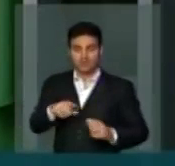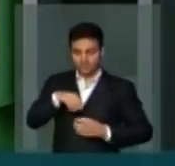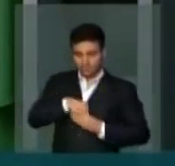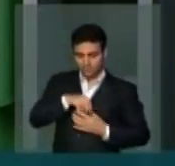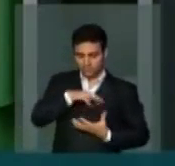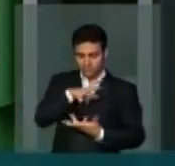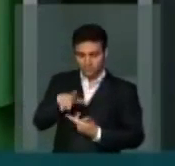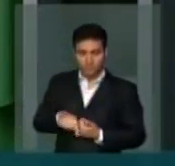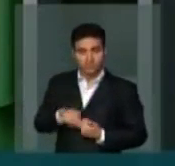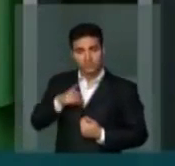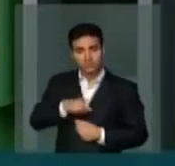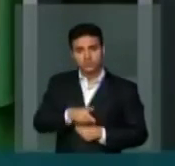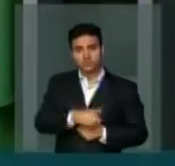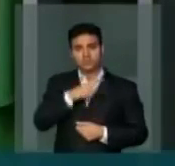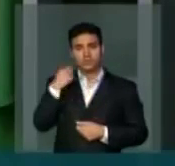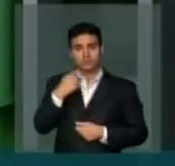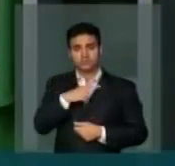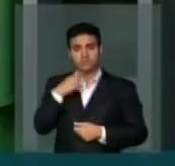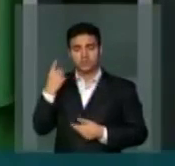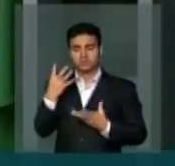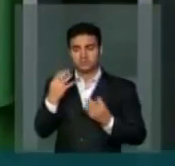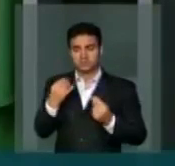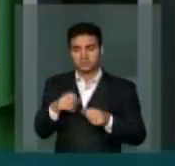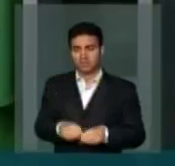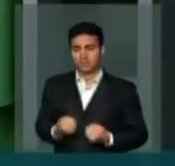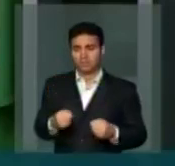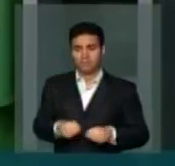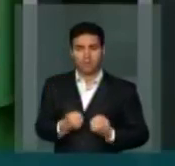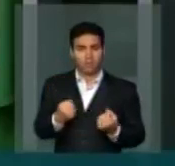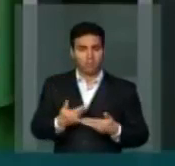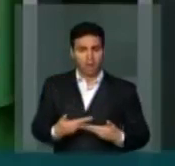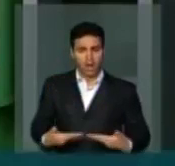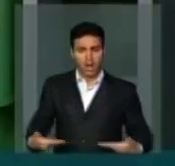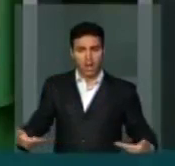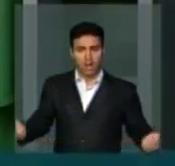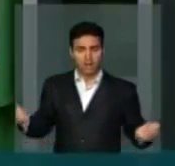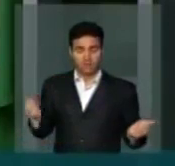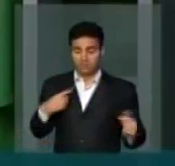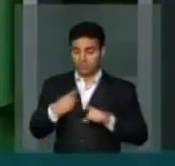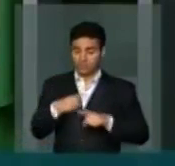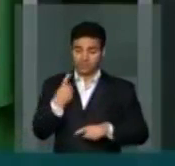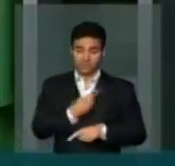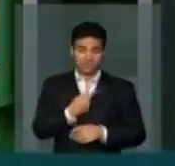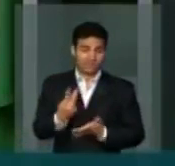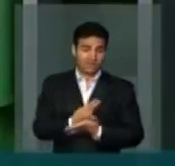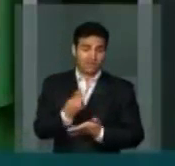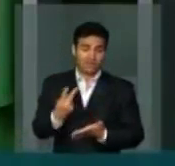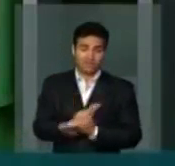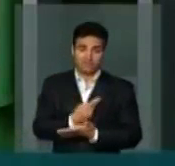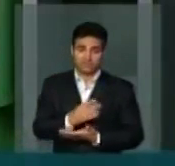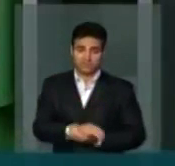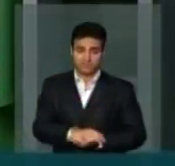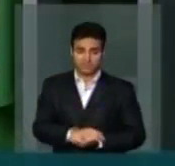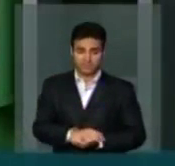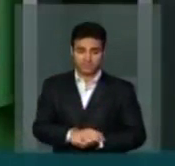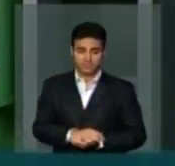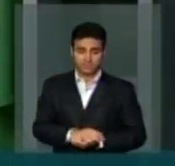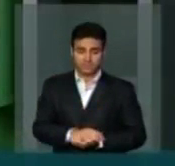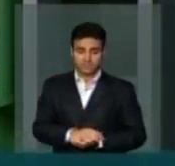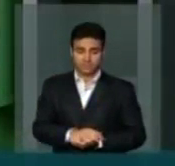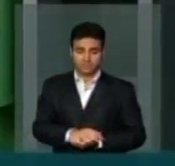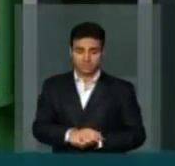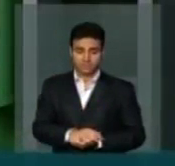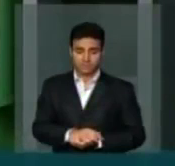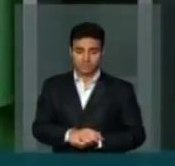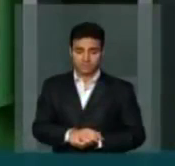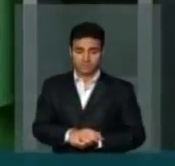mortes evitáveis e milhares de vidas desperdiçadas pelos nossos erros? Estou concluindo, senhora presidenta,